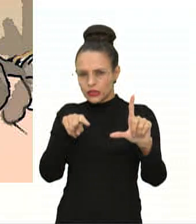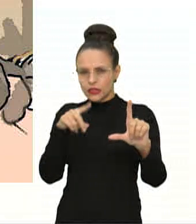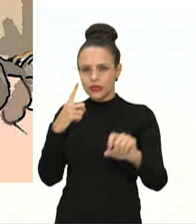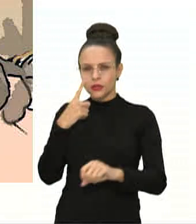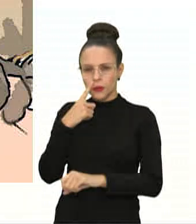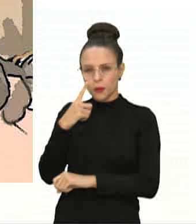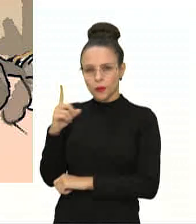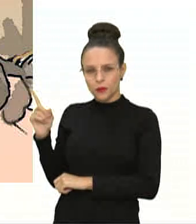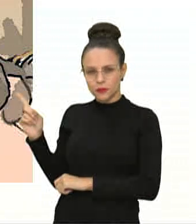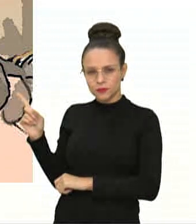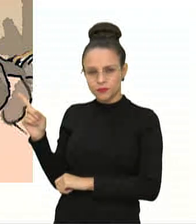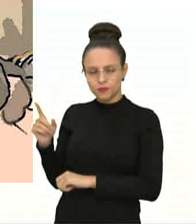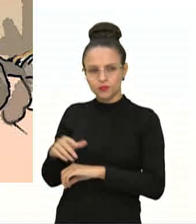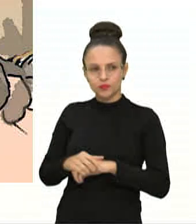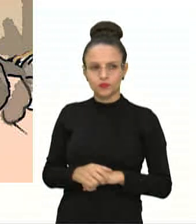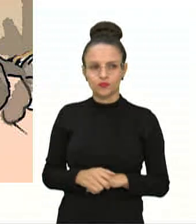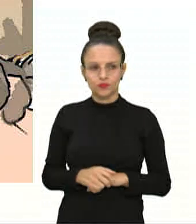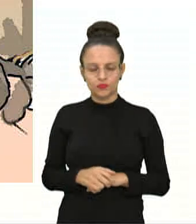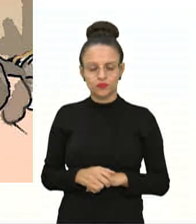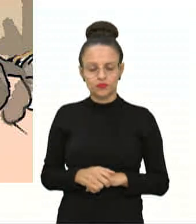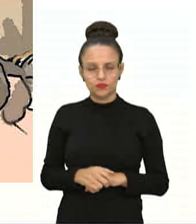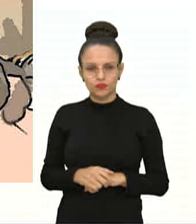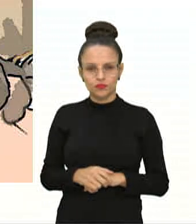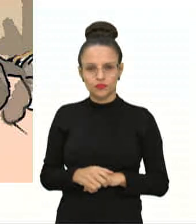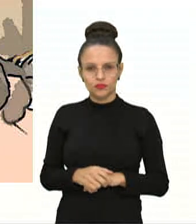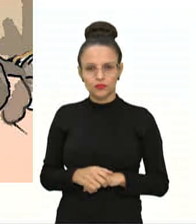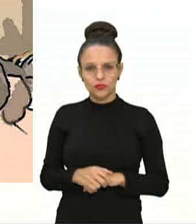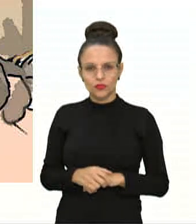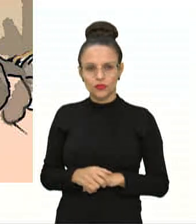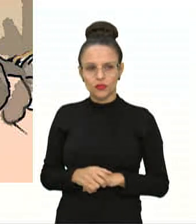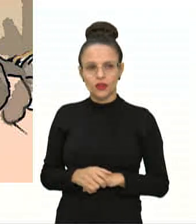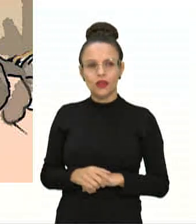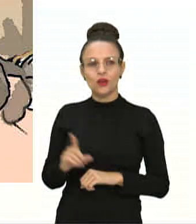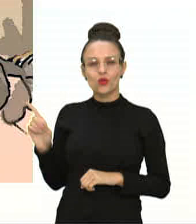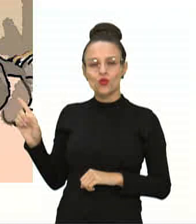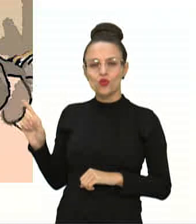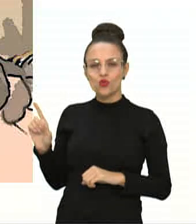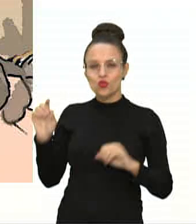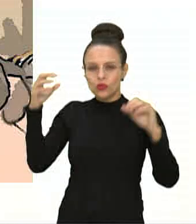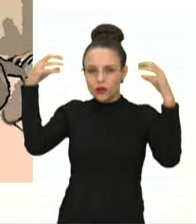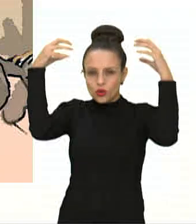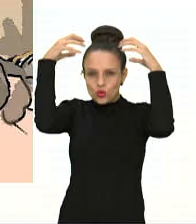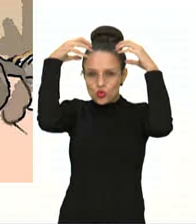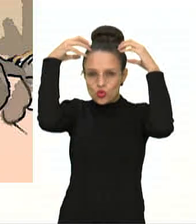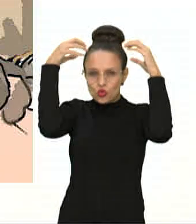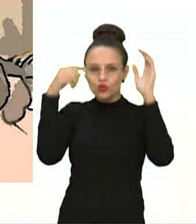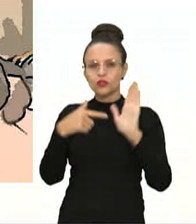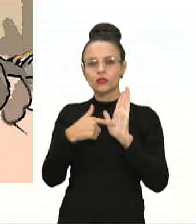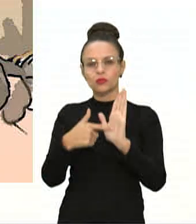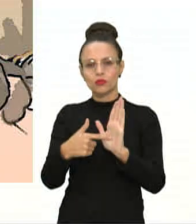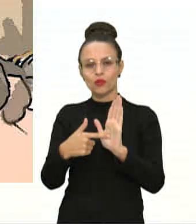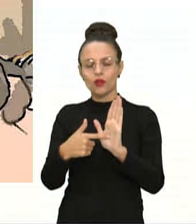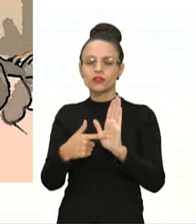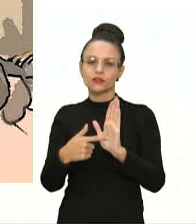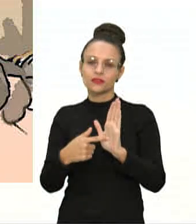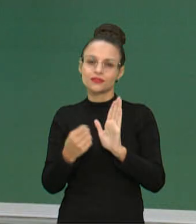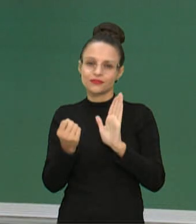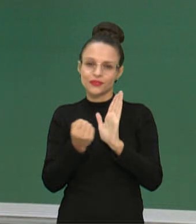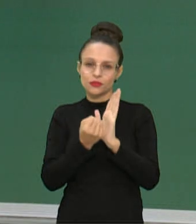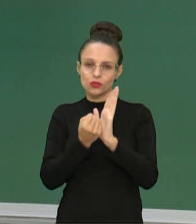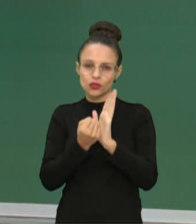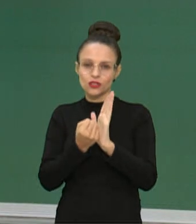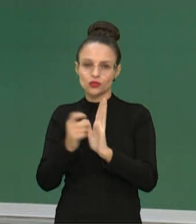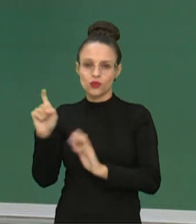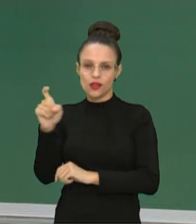e o urso que simboliza a antiga União das Repúblicas Socialistas Soviéticas. Olha